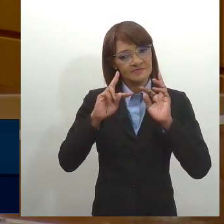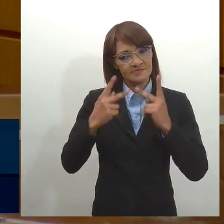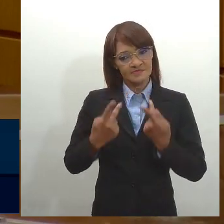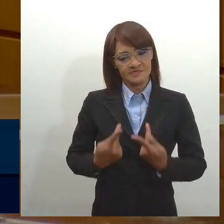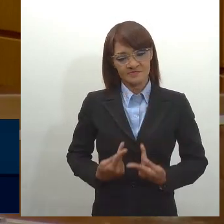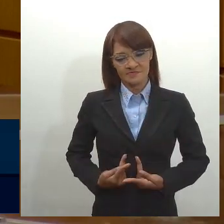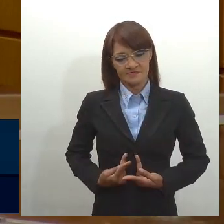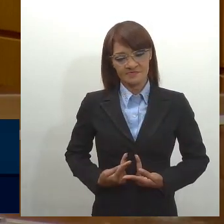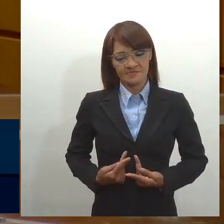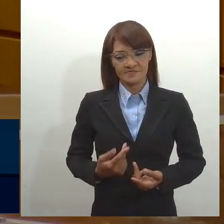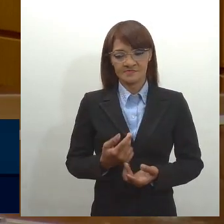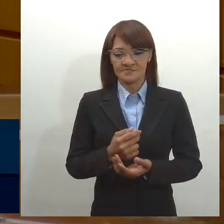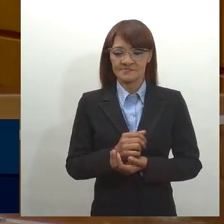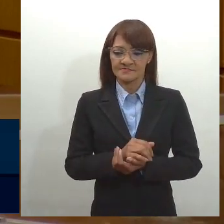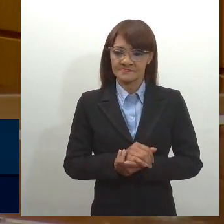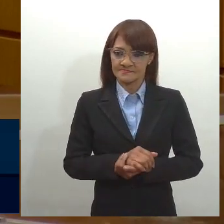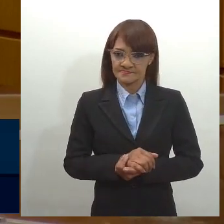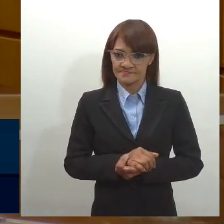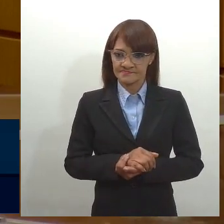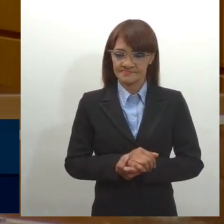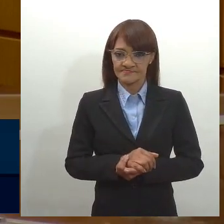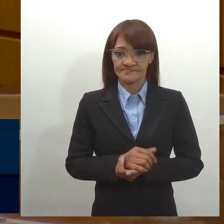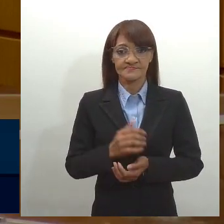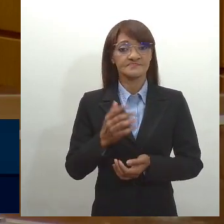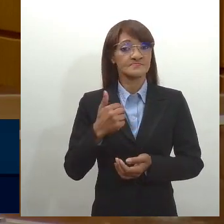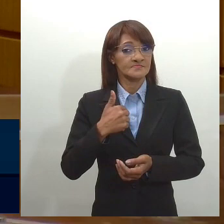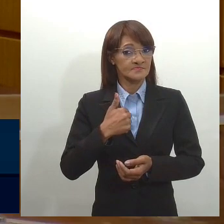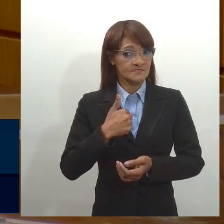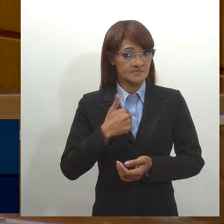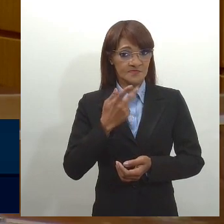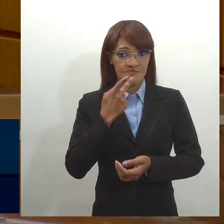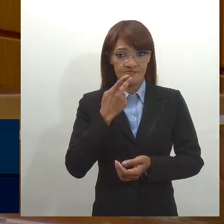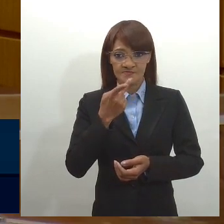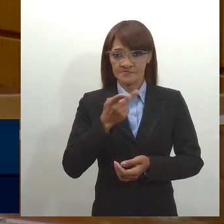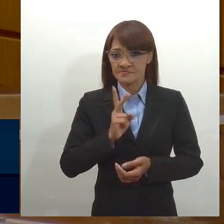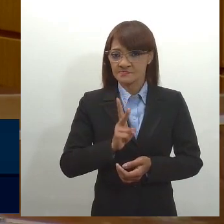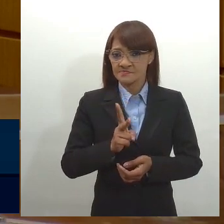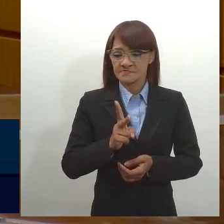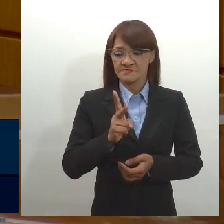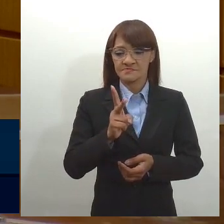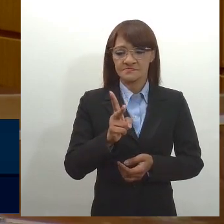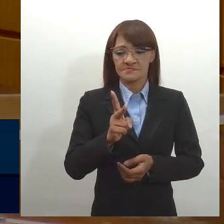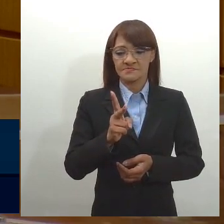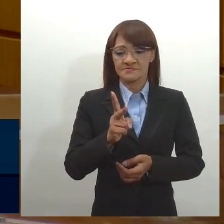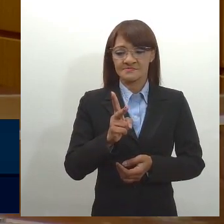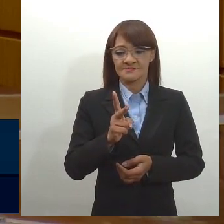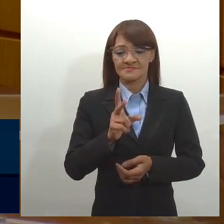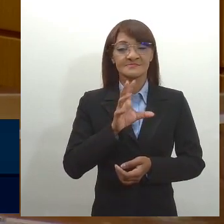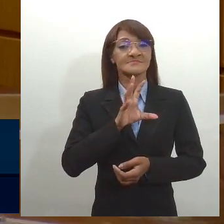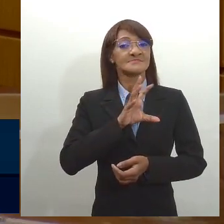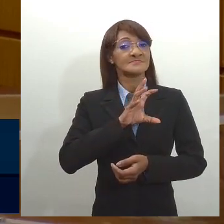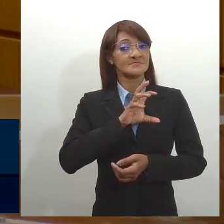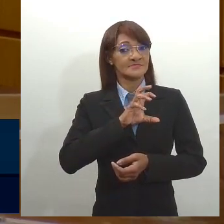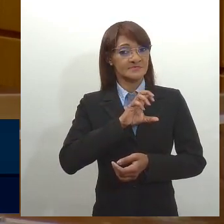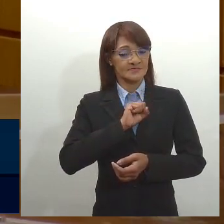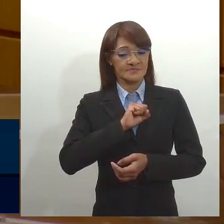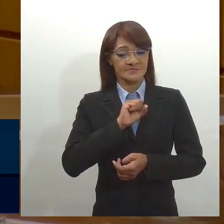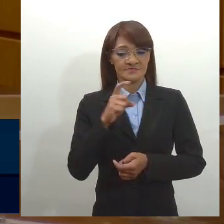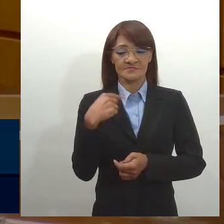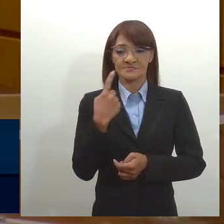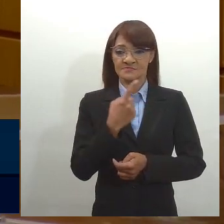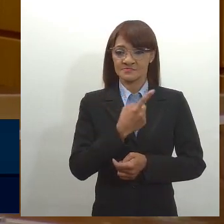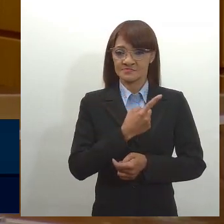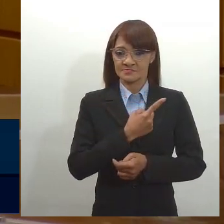Como eu sempre digo, por amor à nossa terra e trabalhando por nossa